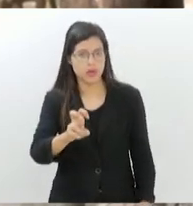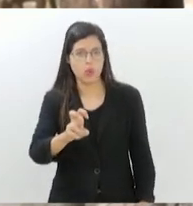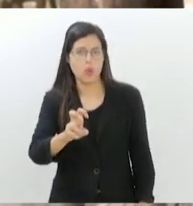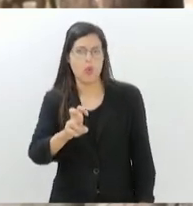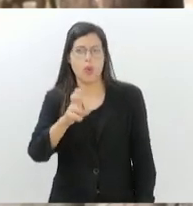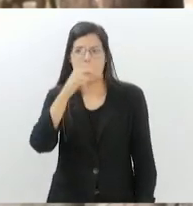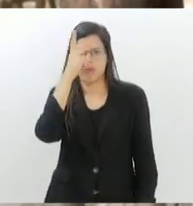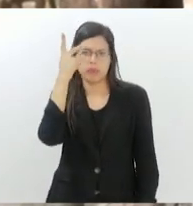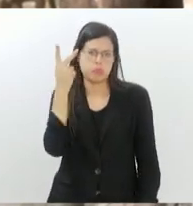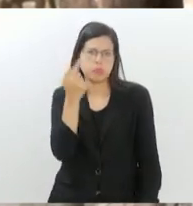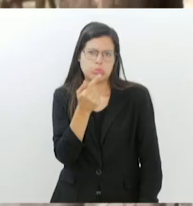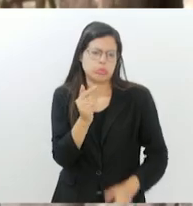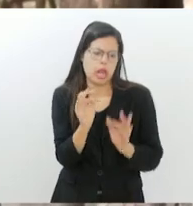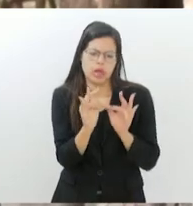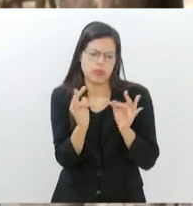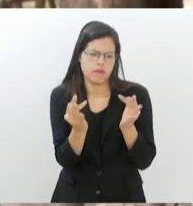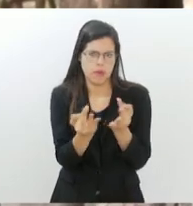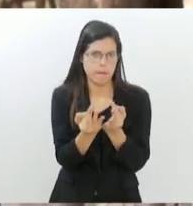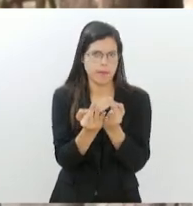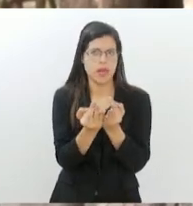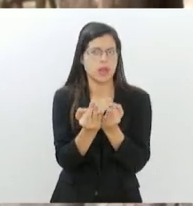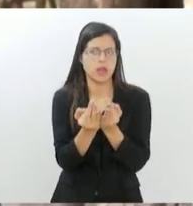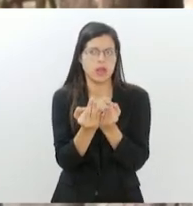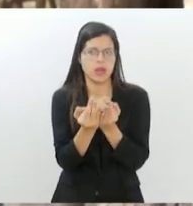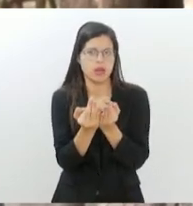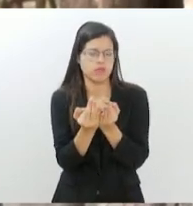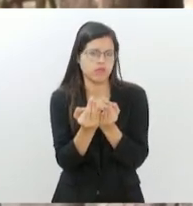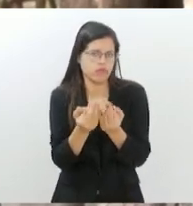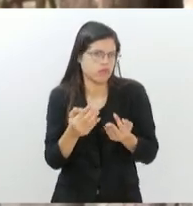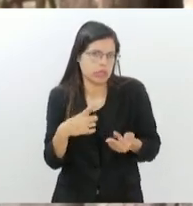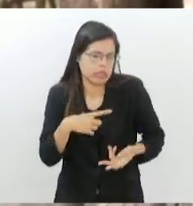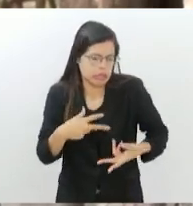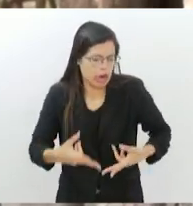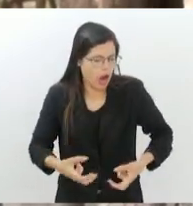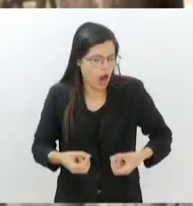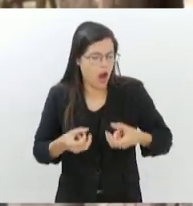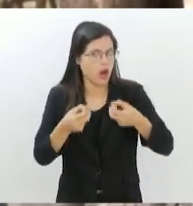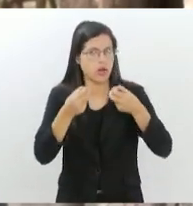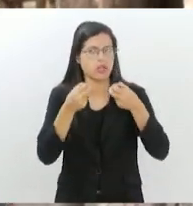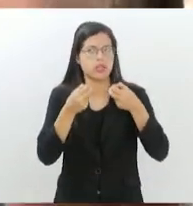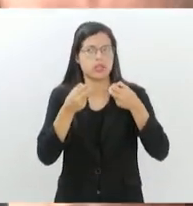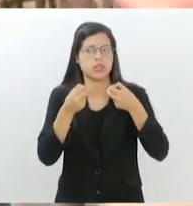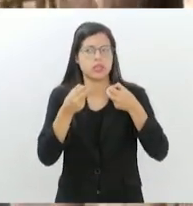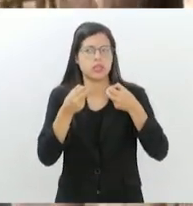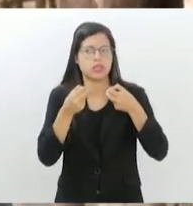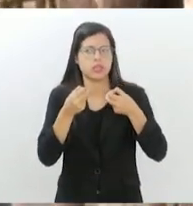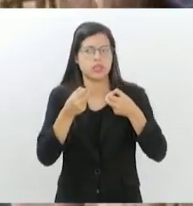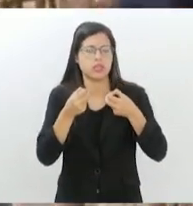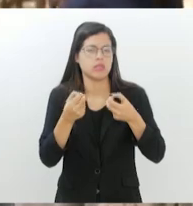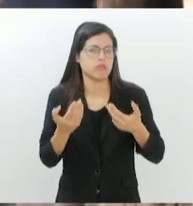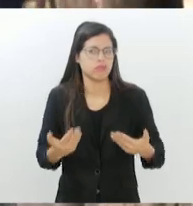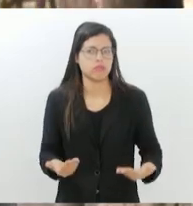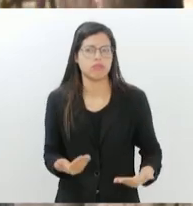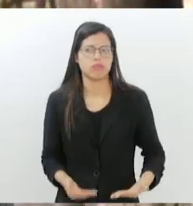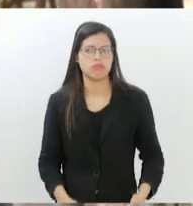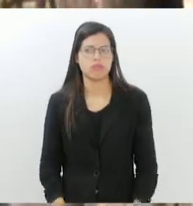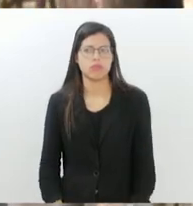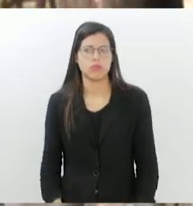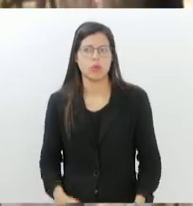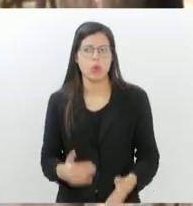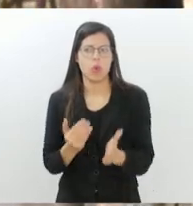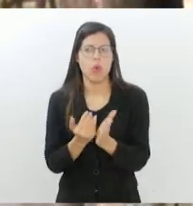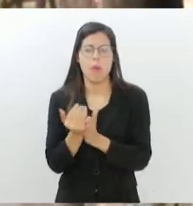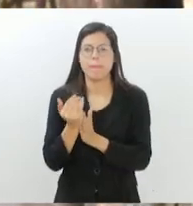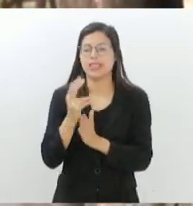nenhum parente na família, linha direta, entendeu? Eles começam